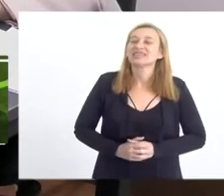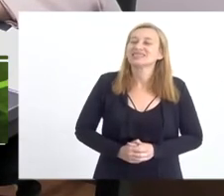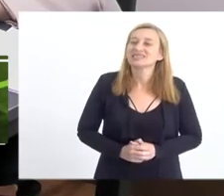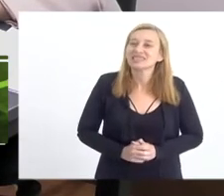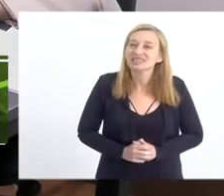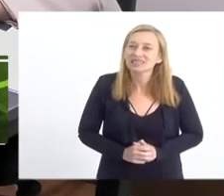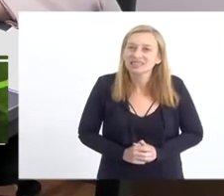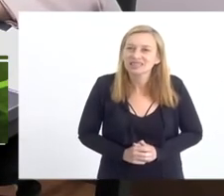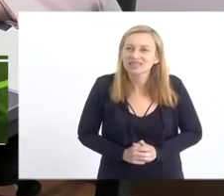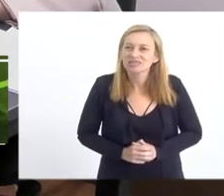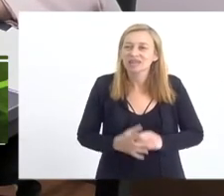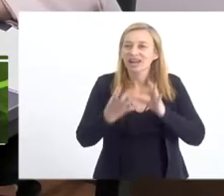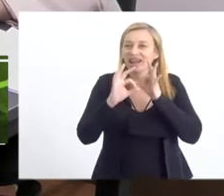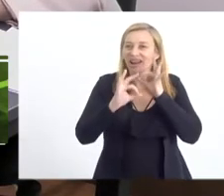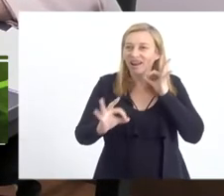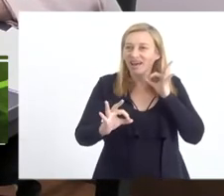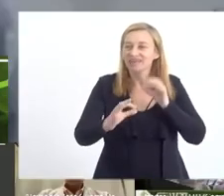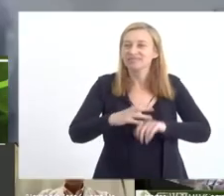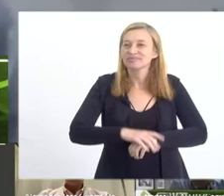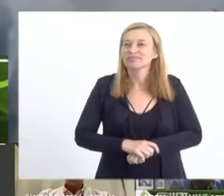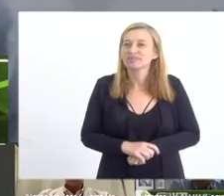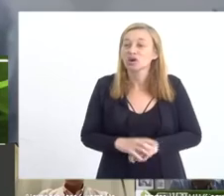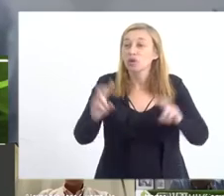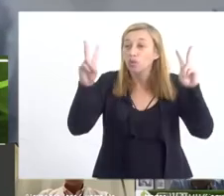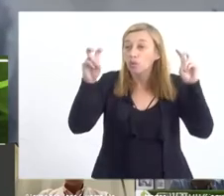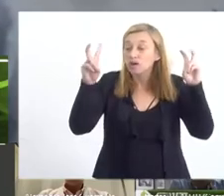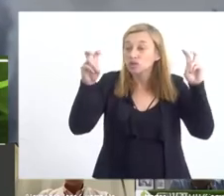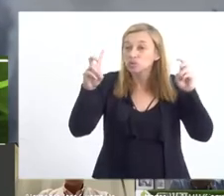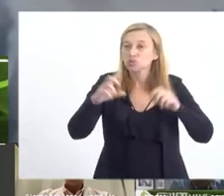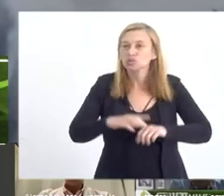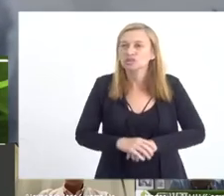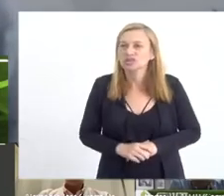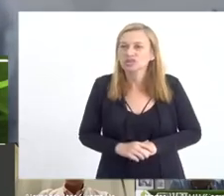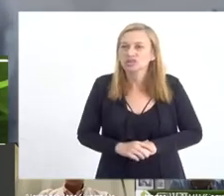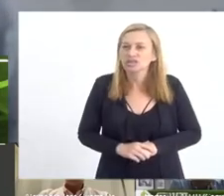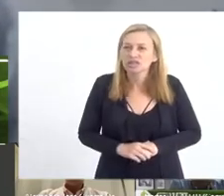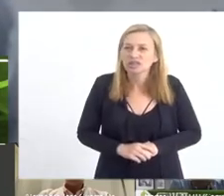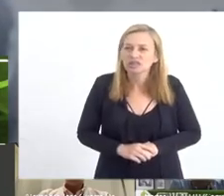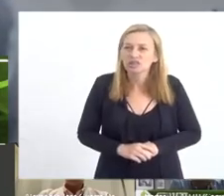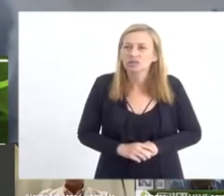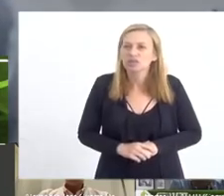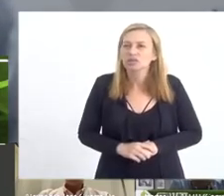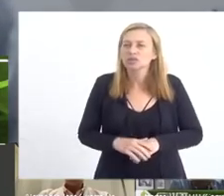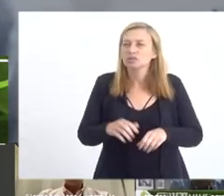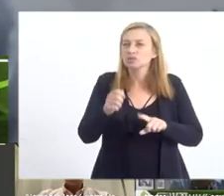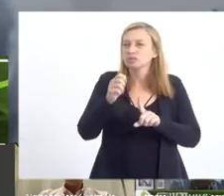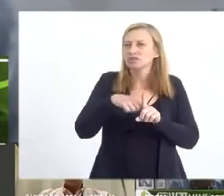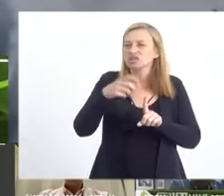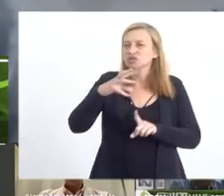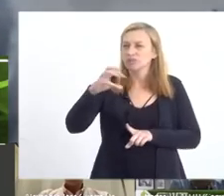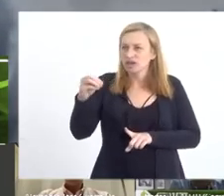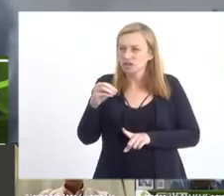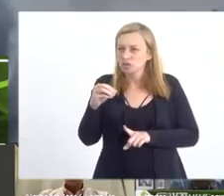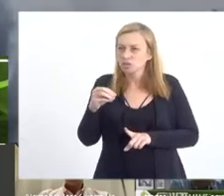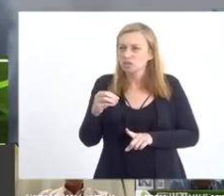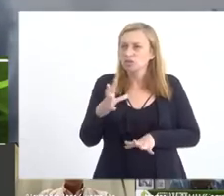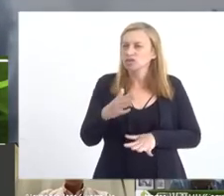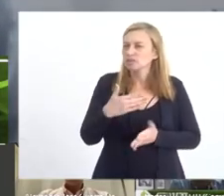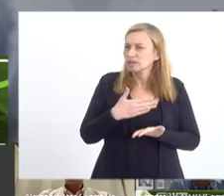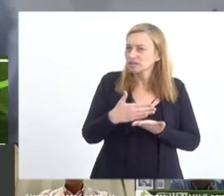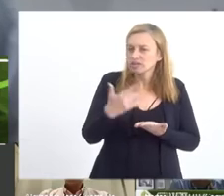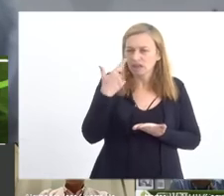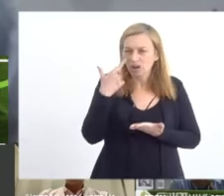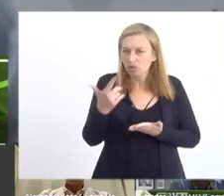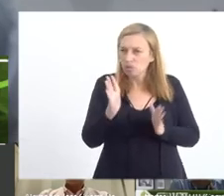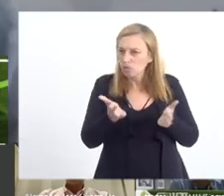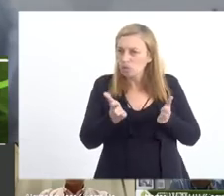não quero me estender aqui muito. A questão era a temporada novembro-março. A gente está vendo agora,